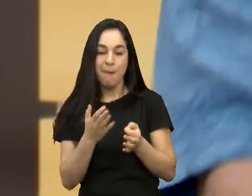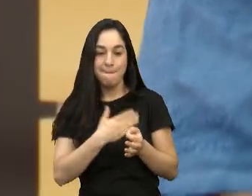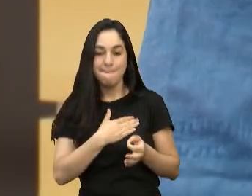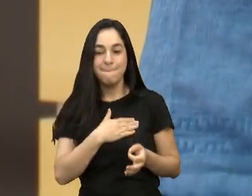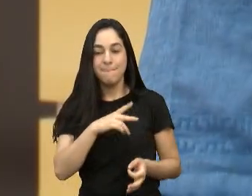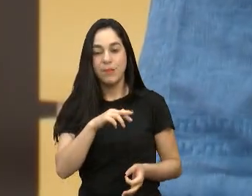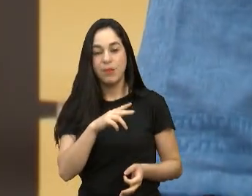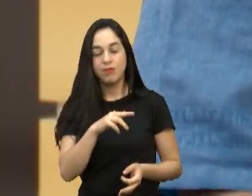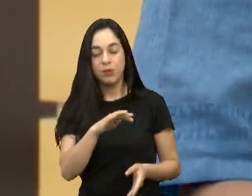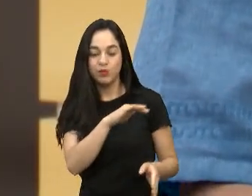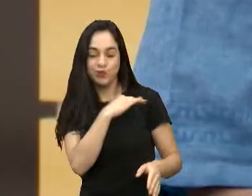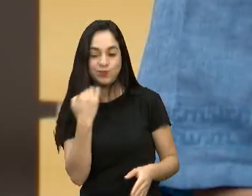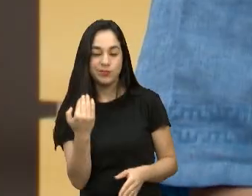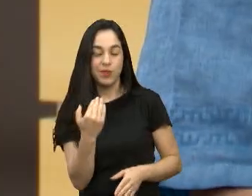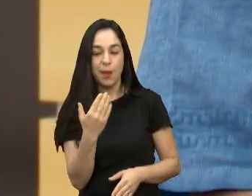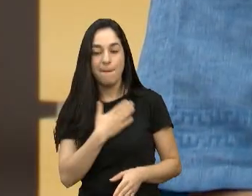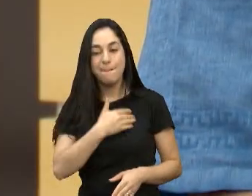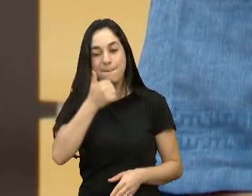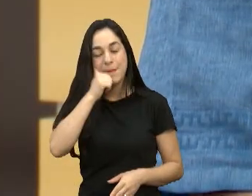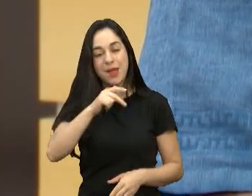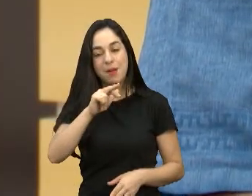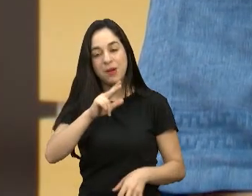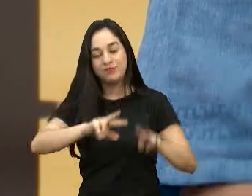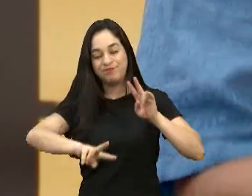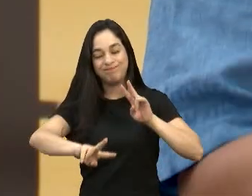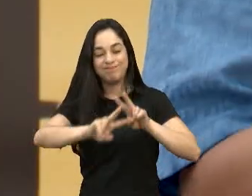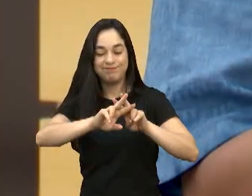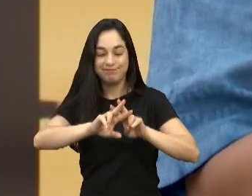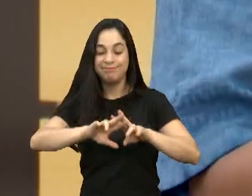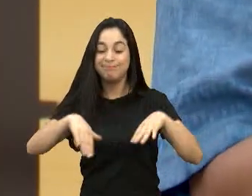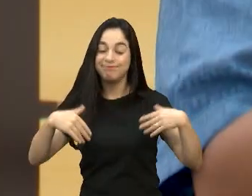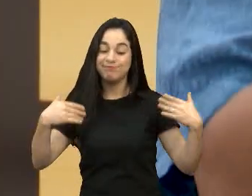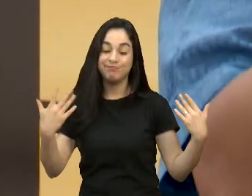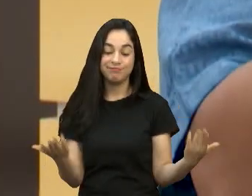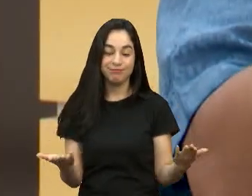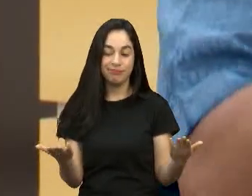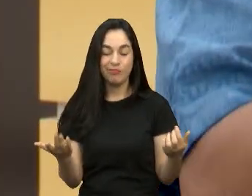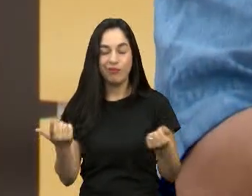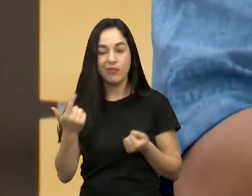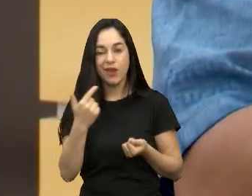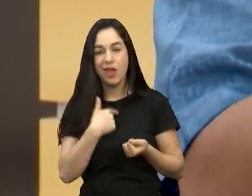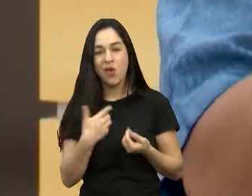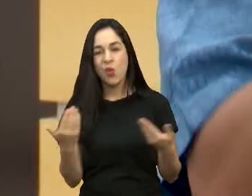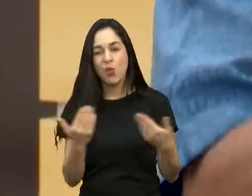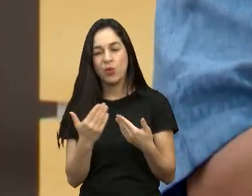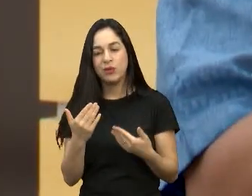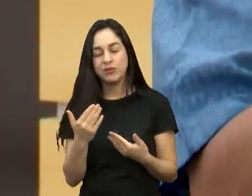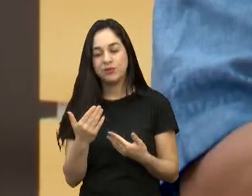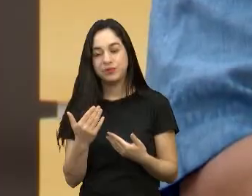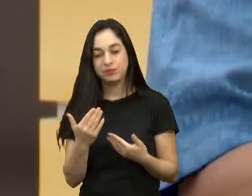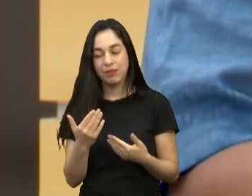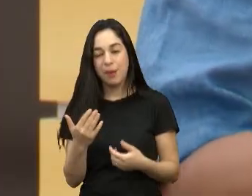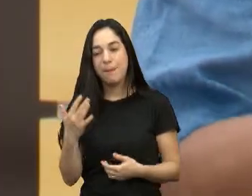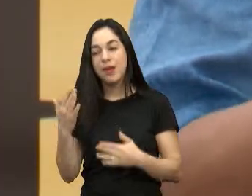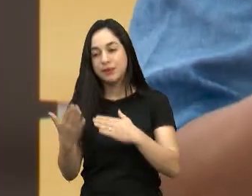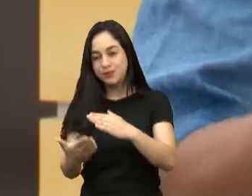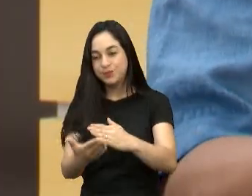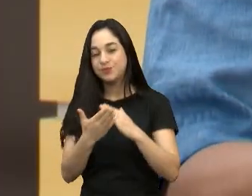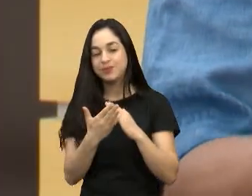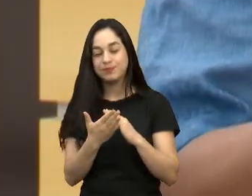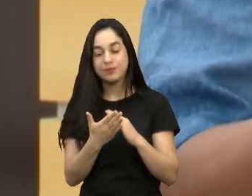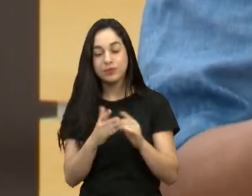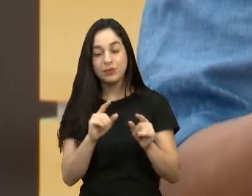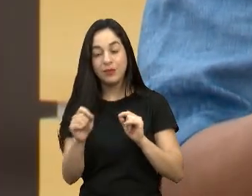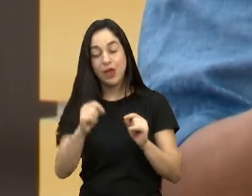tenho uma irmã que está presa, né, hoje em dia. Então, assim, o que me deixou hoje aqui, que me salvou, me resgatou,